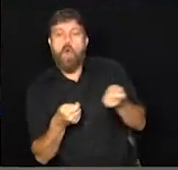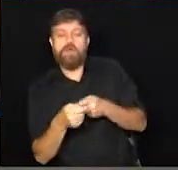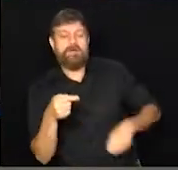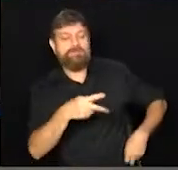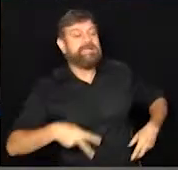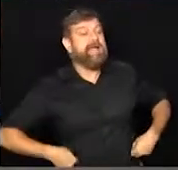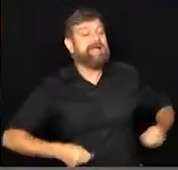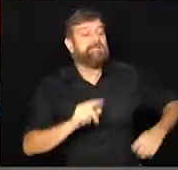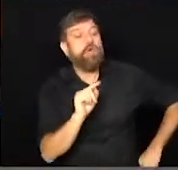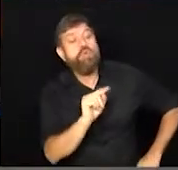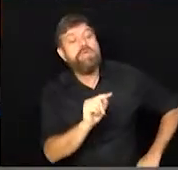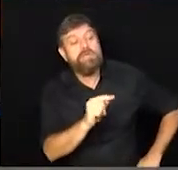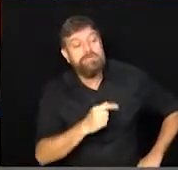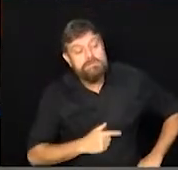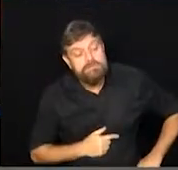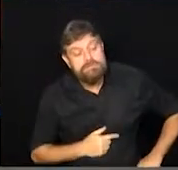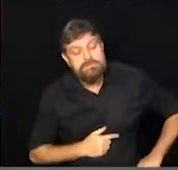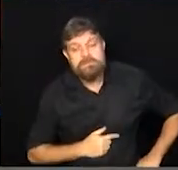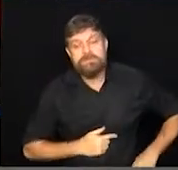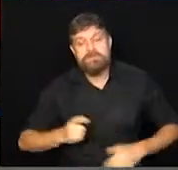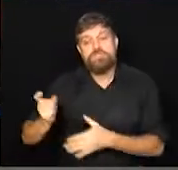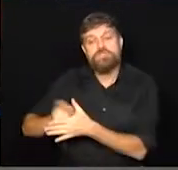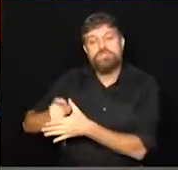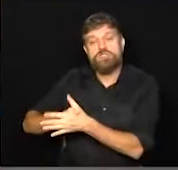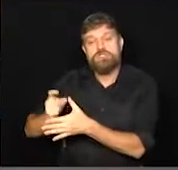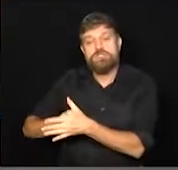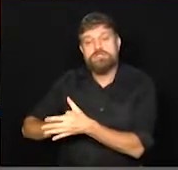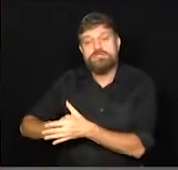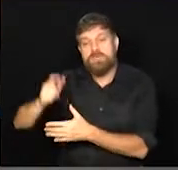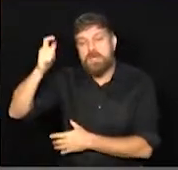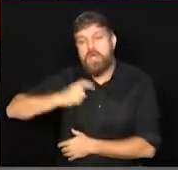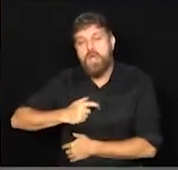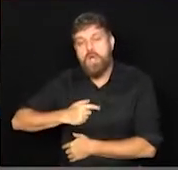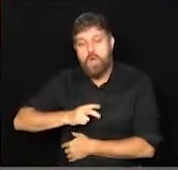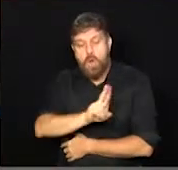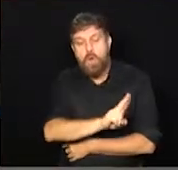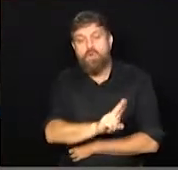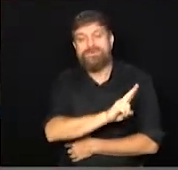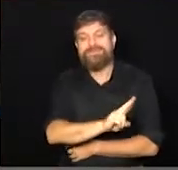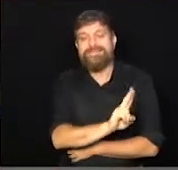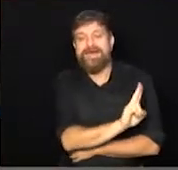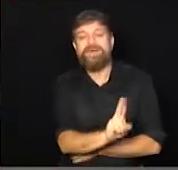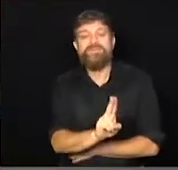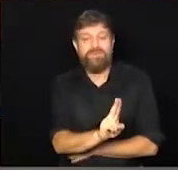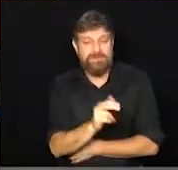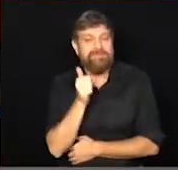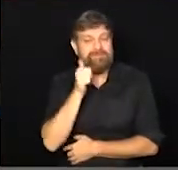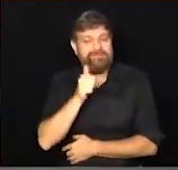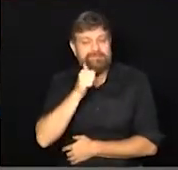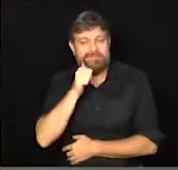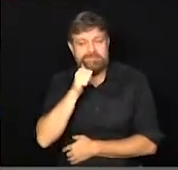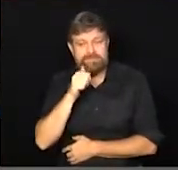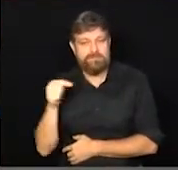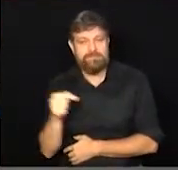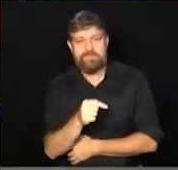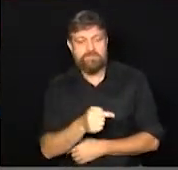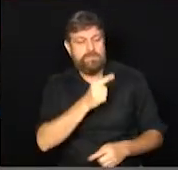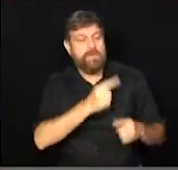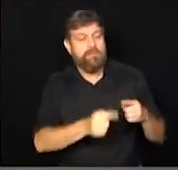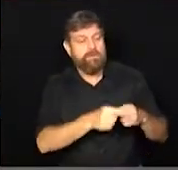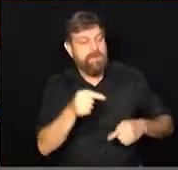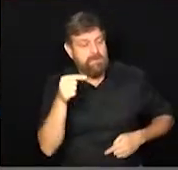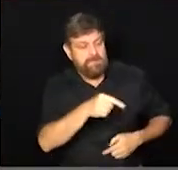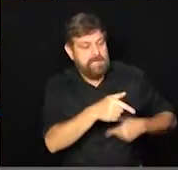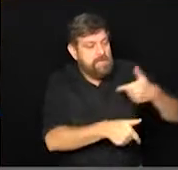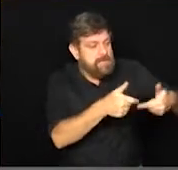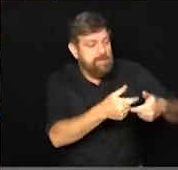os gastos dela, fazer dívida em nome da mulher, endividá-la, não deixar que ela usufrua dos